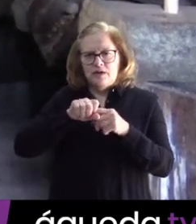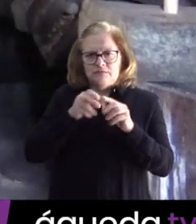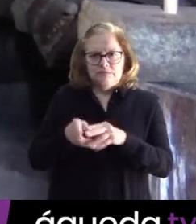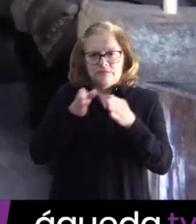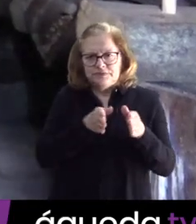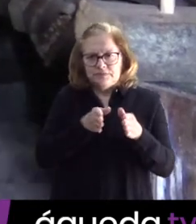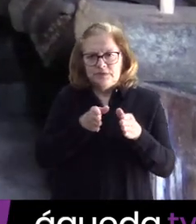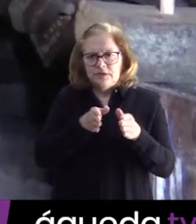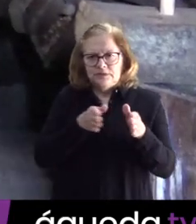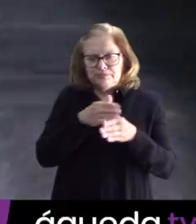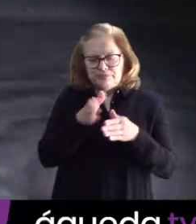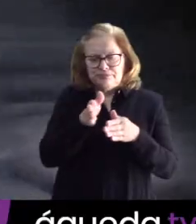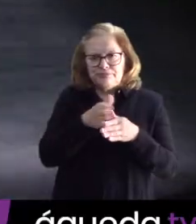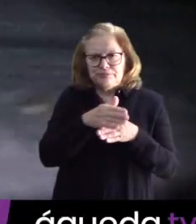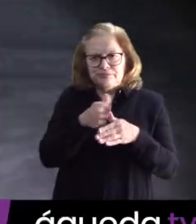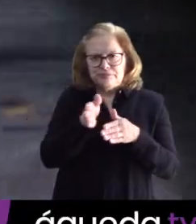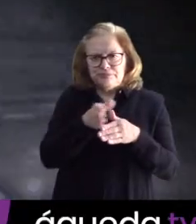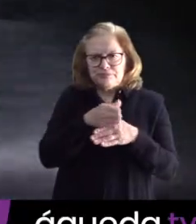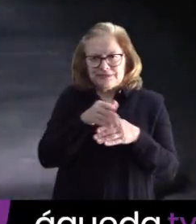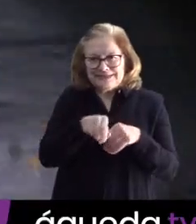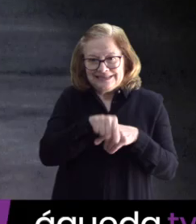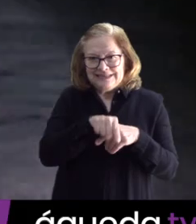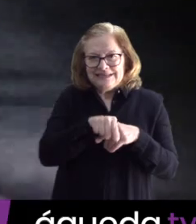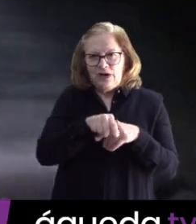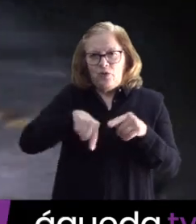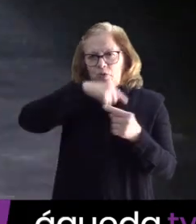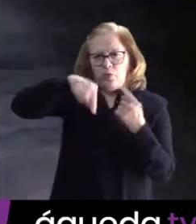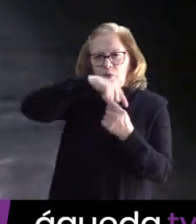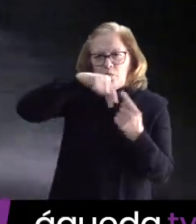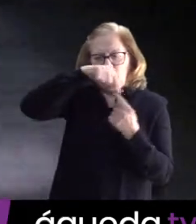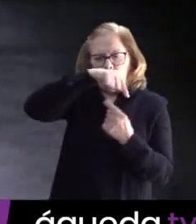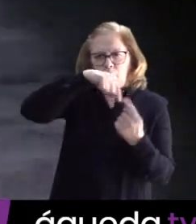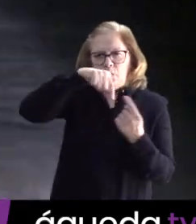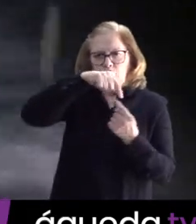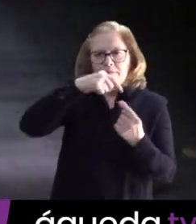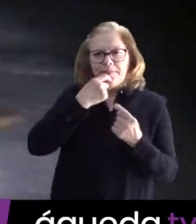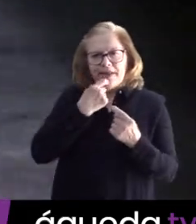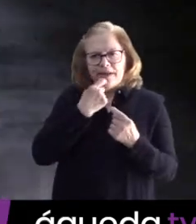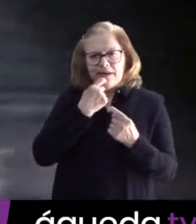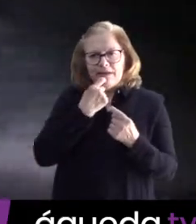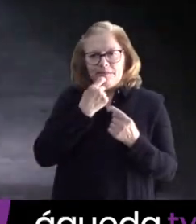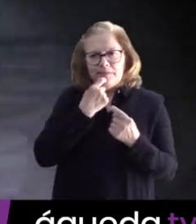depois uma peça vibrante que se chama marrilete, que é aquele que está a rodar em cima da pedra,